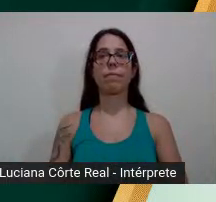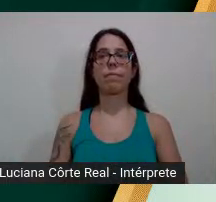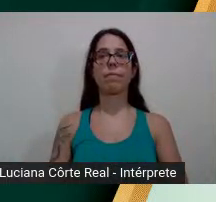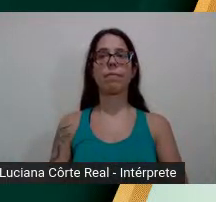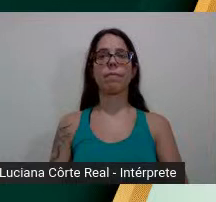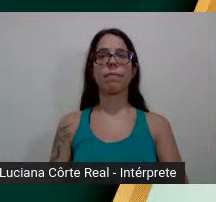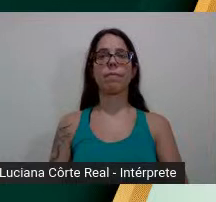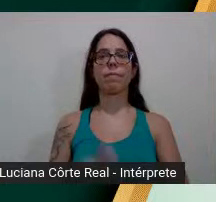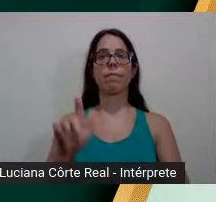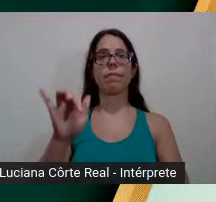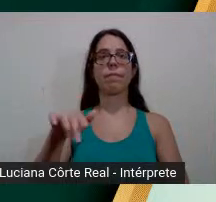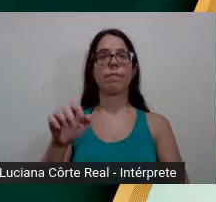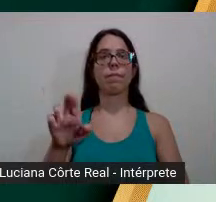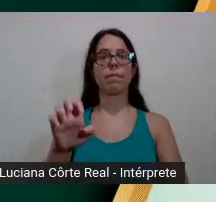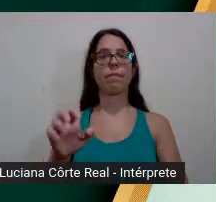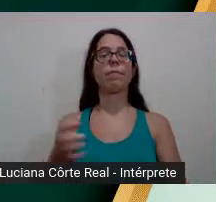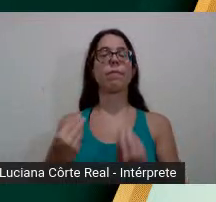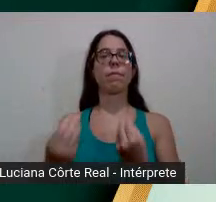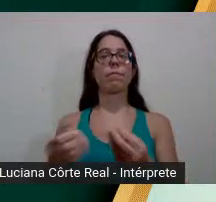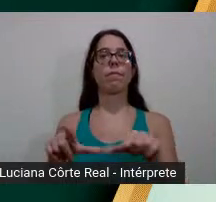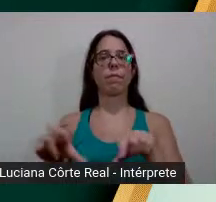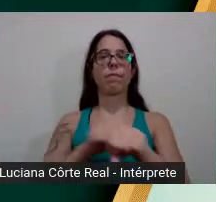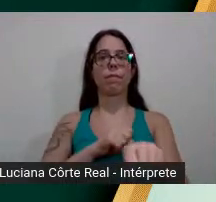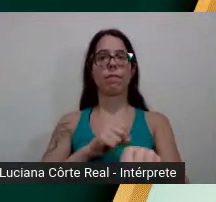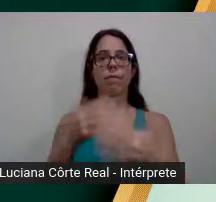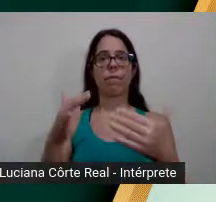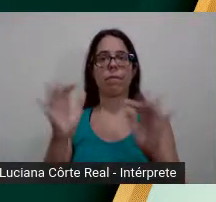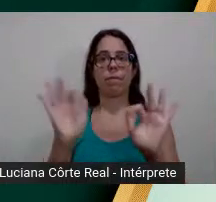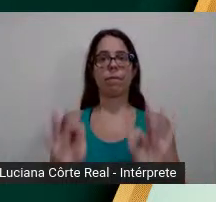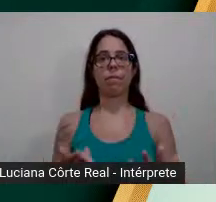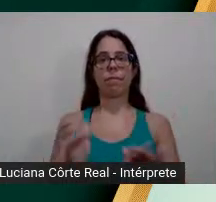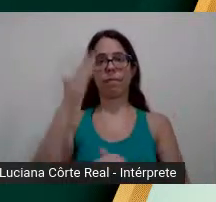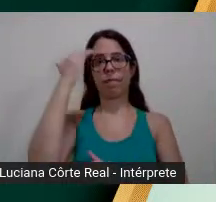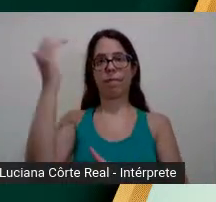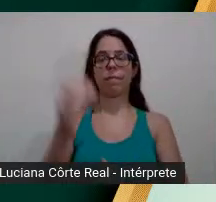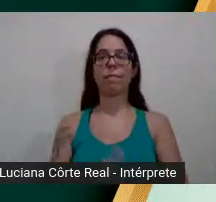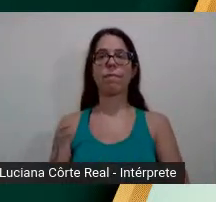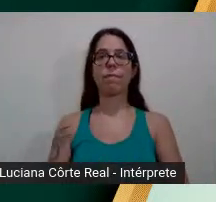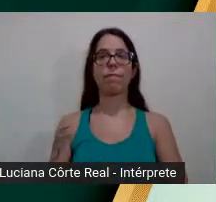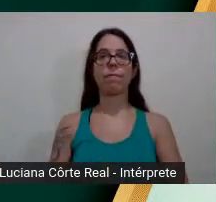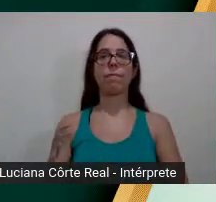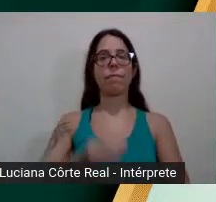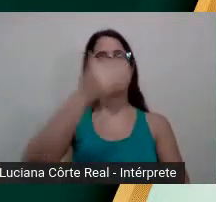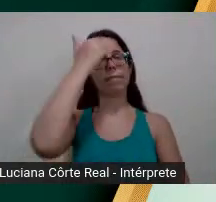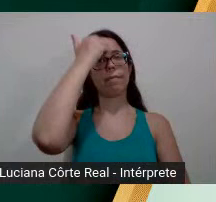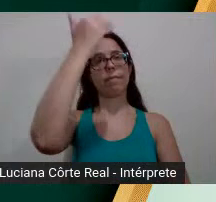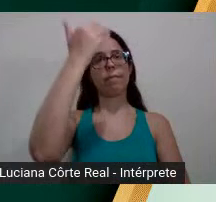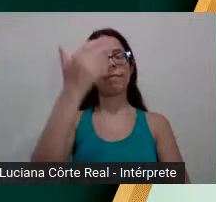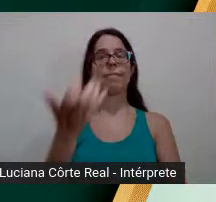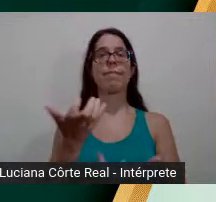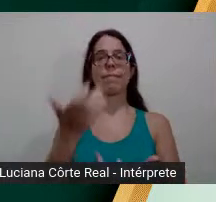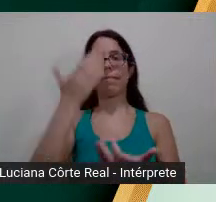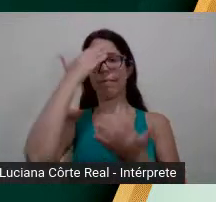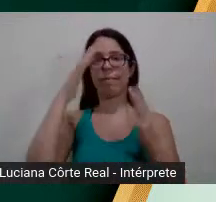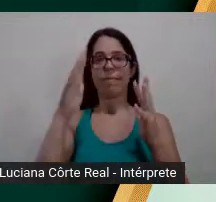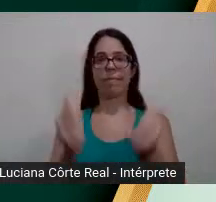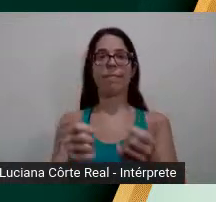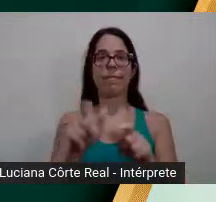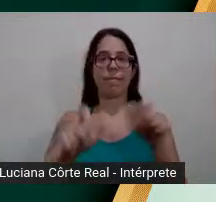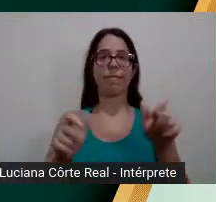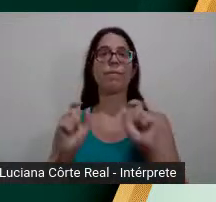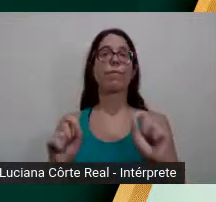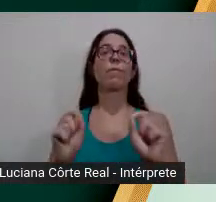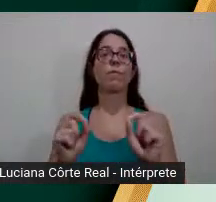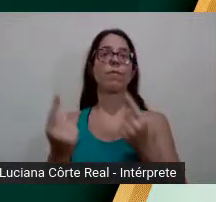Guilherme, confiro-te o grau. Parabéns, sucesso, felicidades. Muito obrigado. Agradeço a todos que, de uma forma